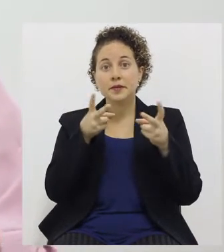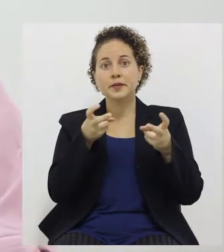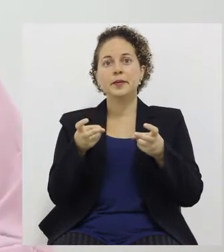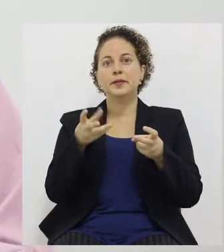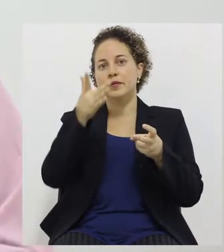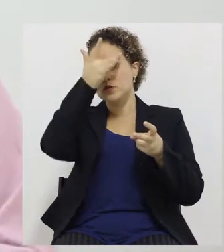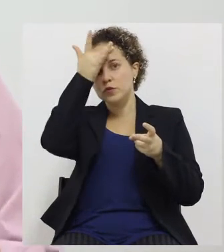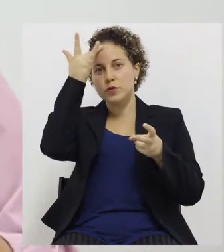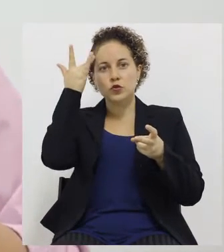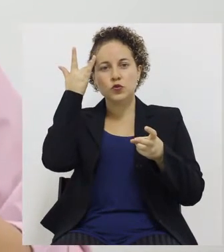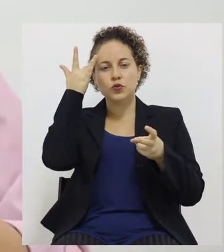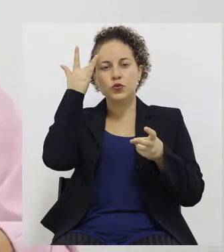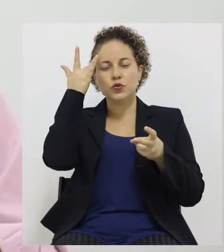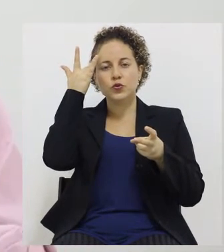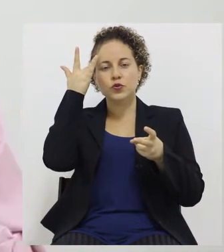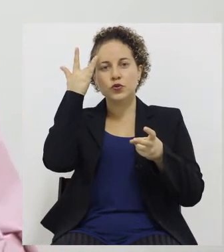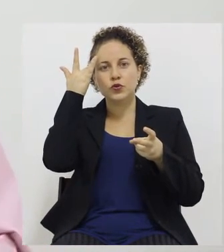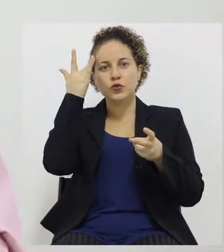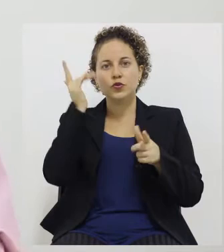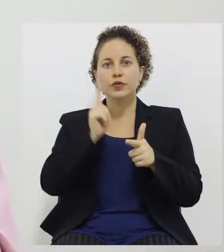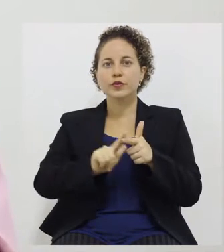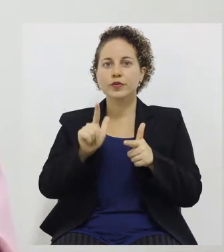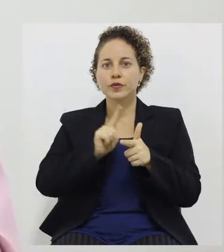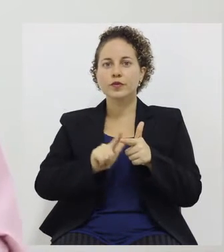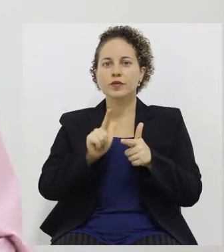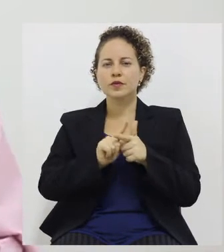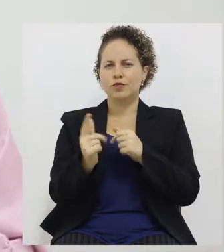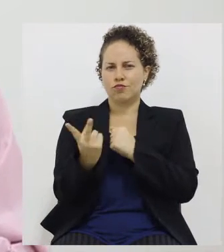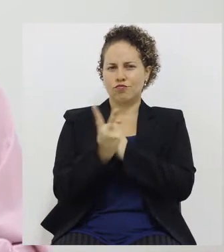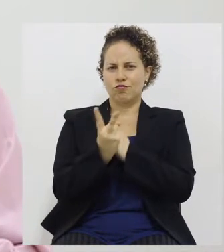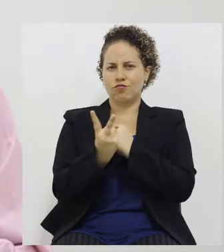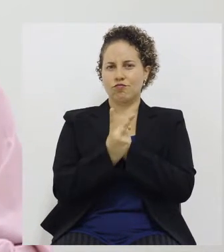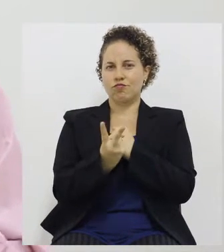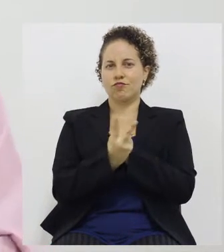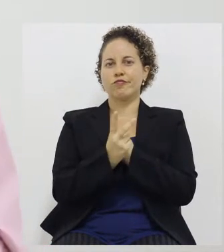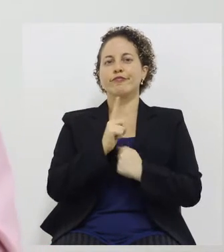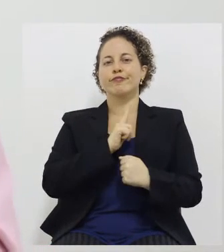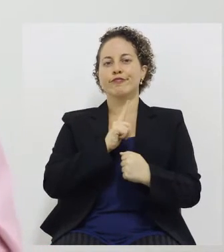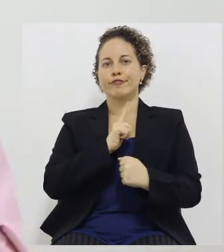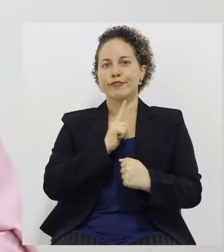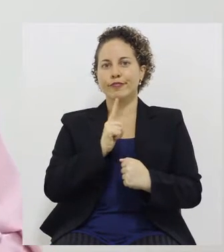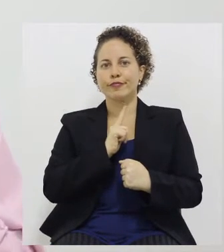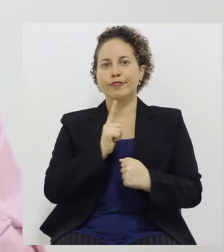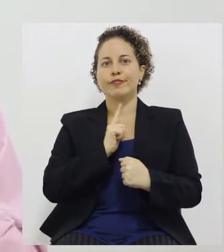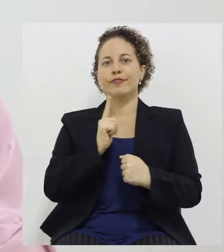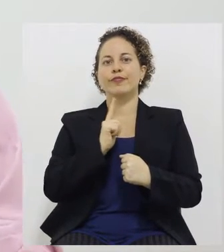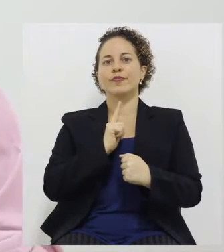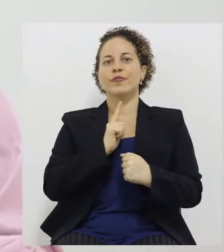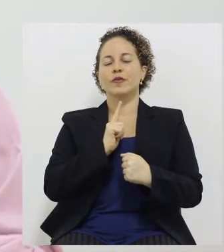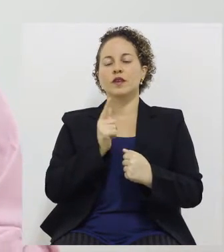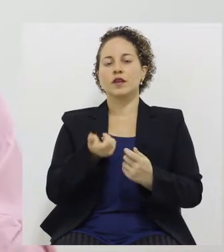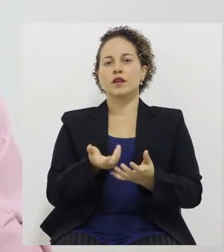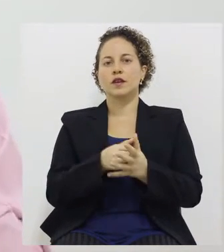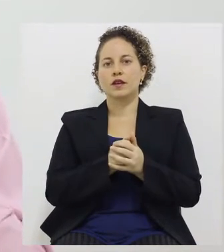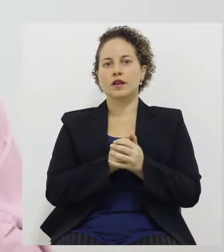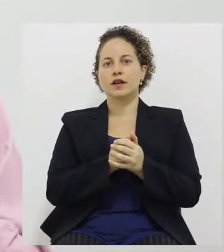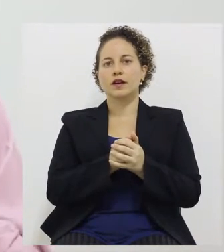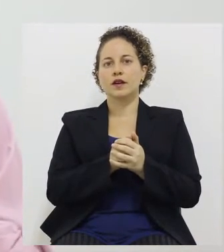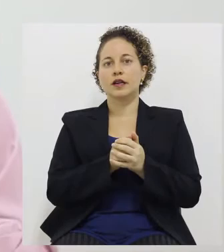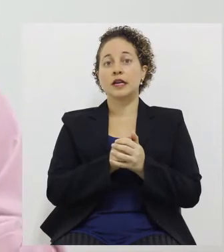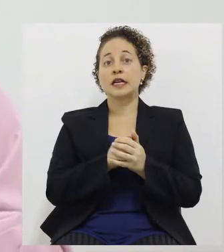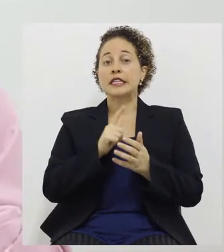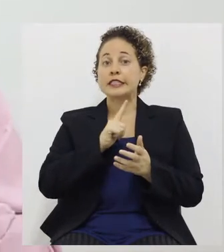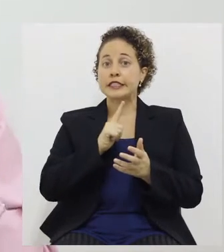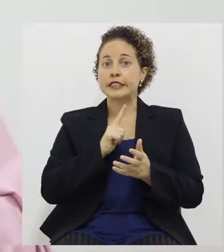fazendo panelinhas e essas panelinhas fazem panelinhas para se proteger. O que os autores chamam de segregação